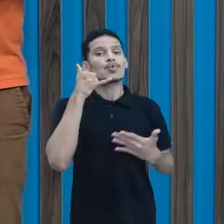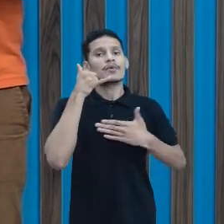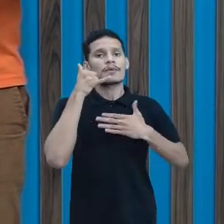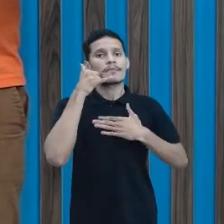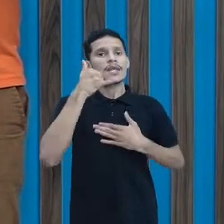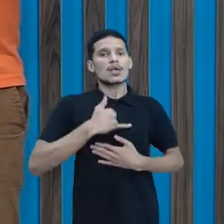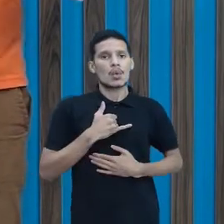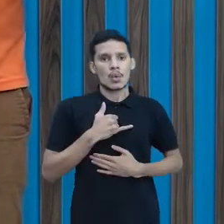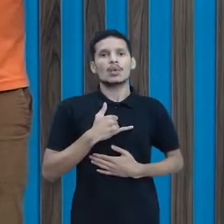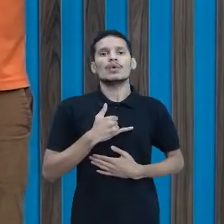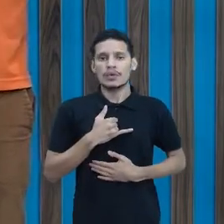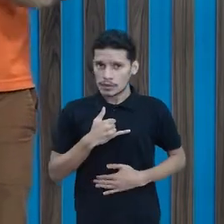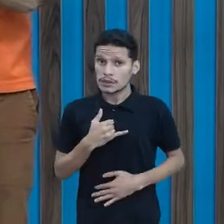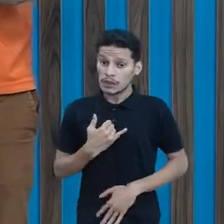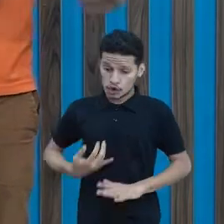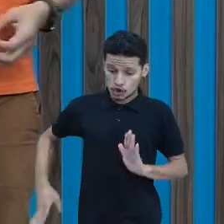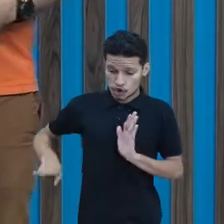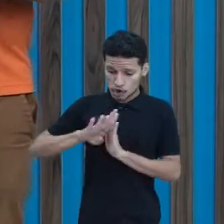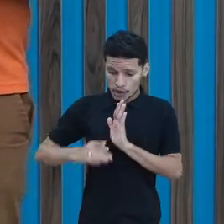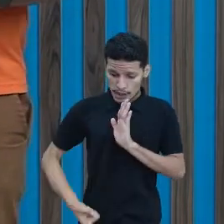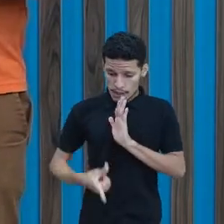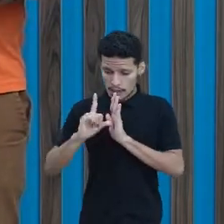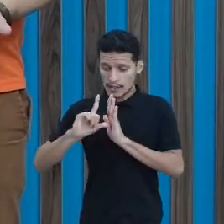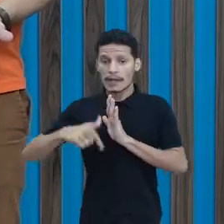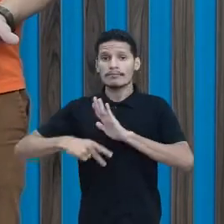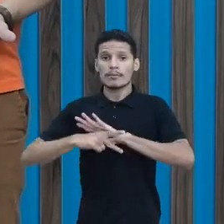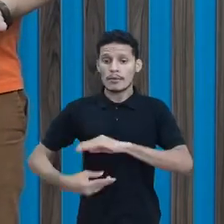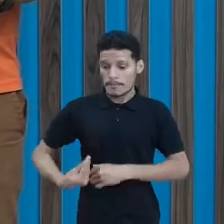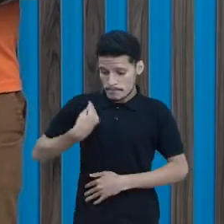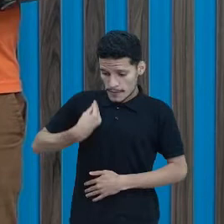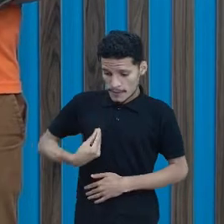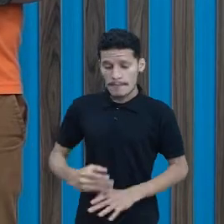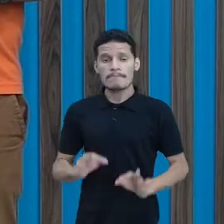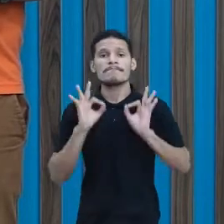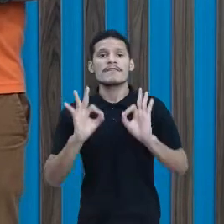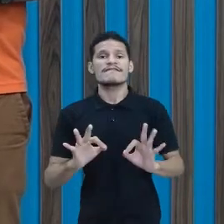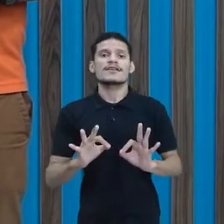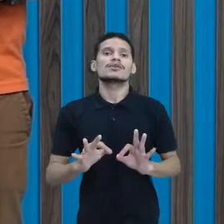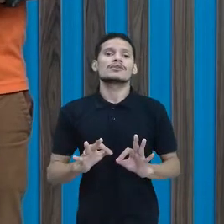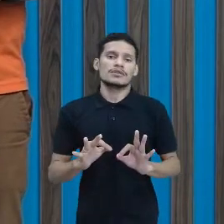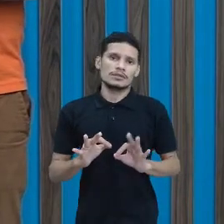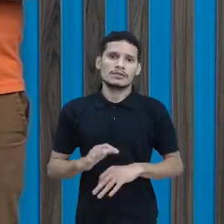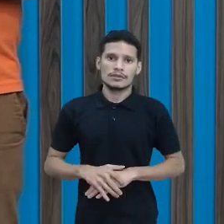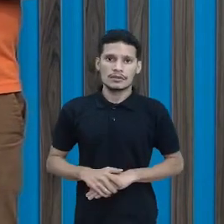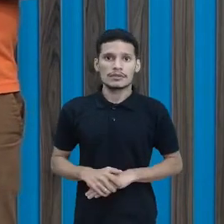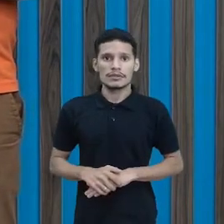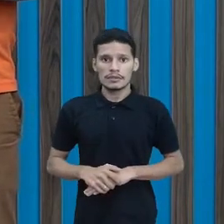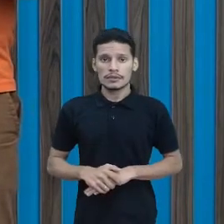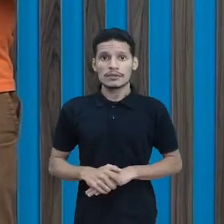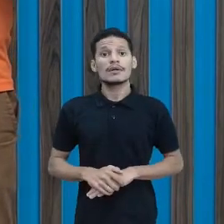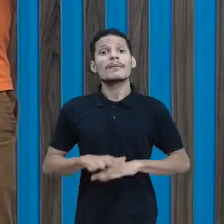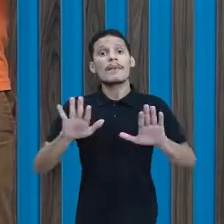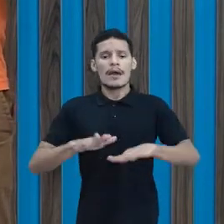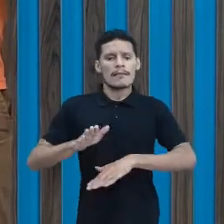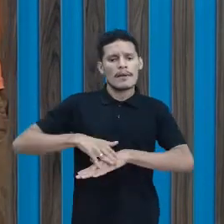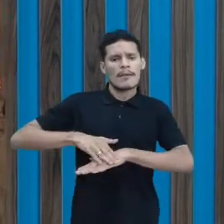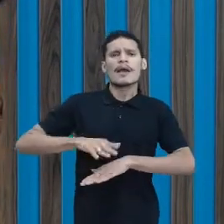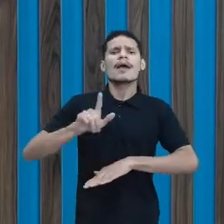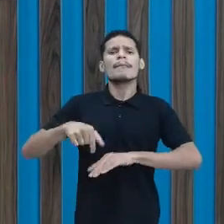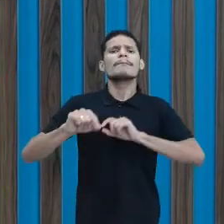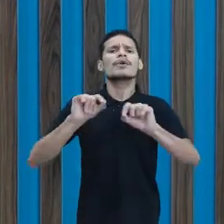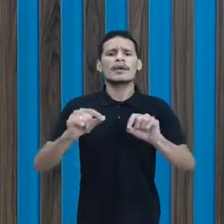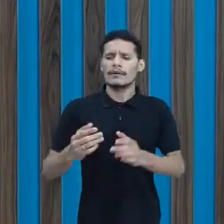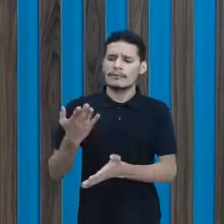simples, e esse tinha chegado vai estar no present perfect. Ou seja, a gente chama de present perfect, mas na prática é passado,